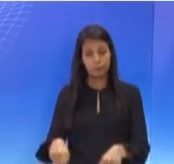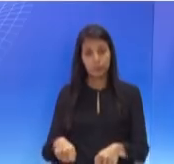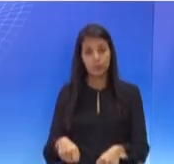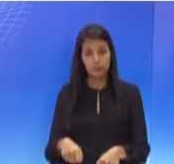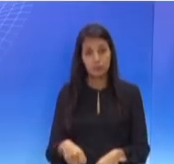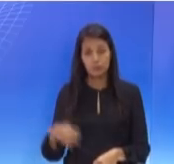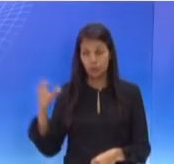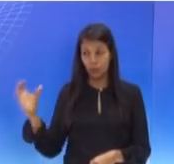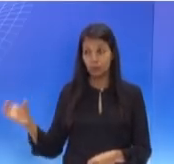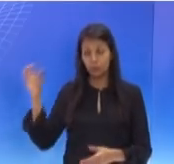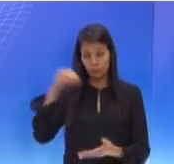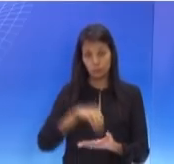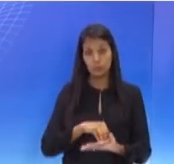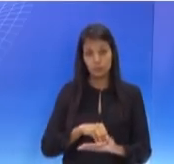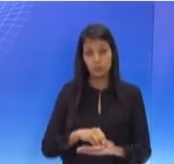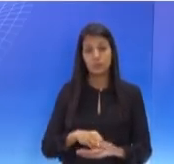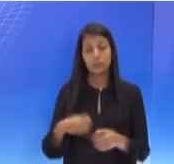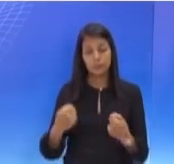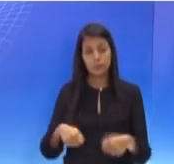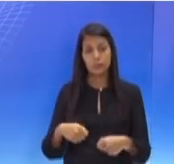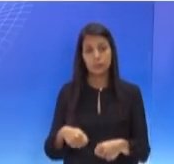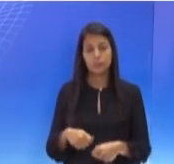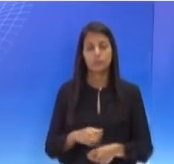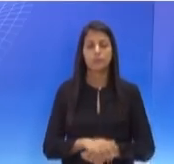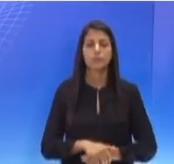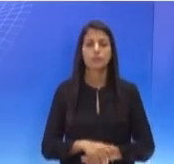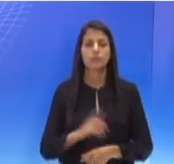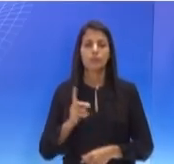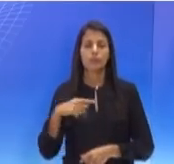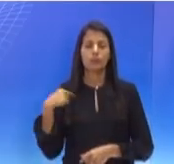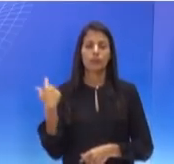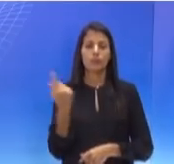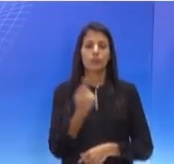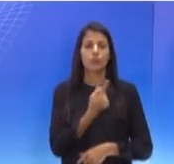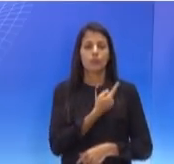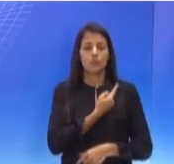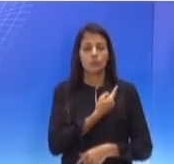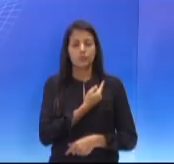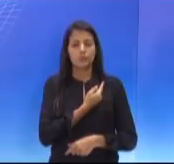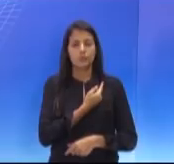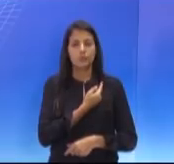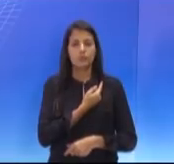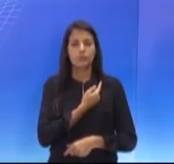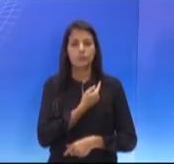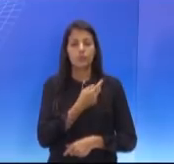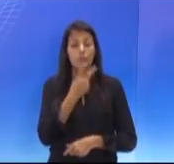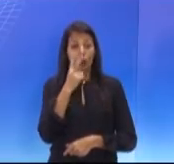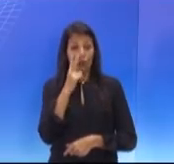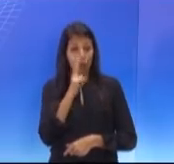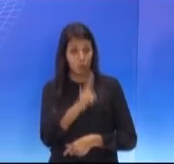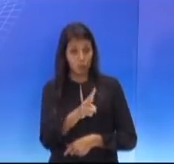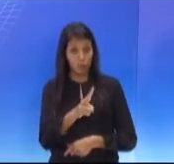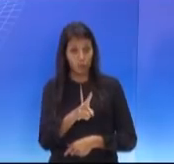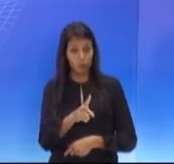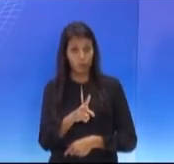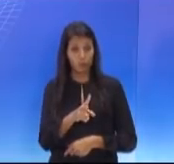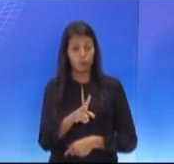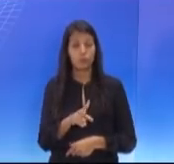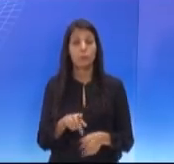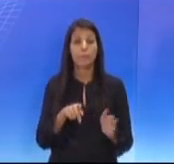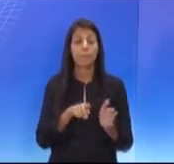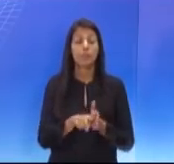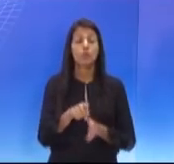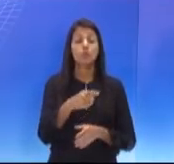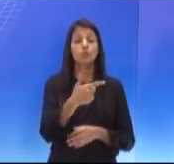pessoal, nesse primeiro momento, a gente viu que essas questões de 2017 são as